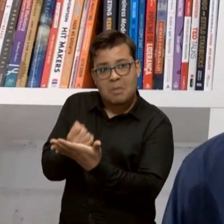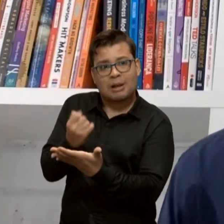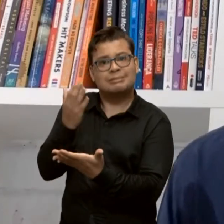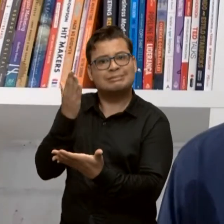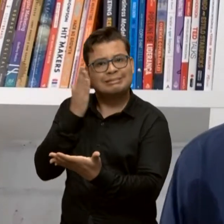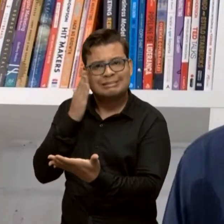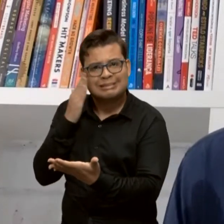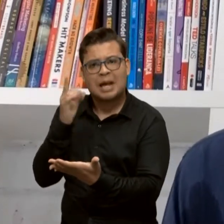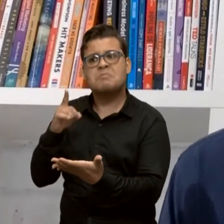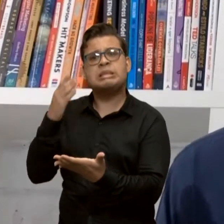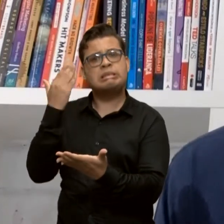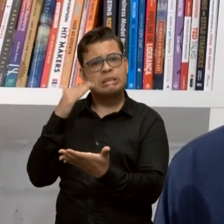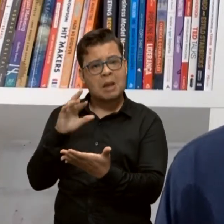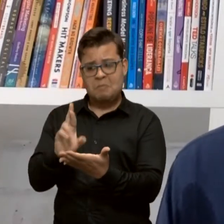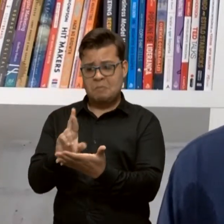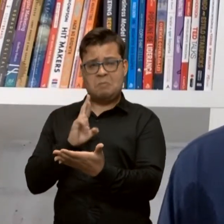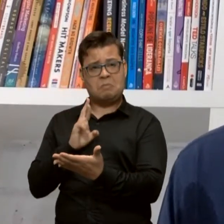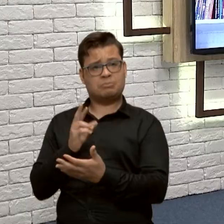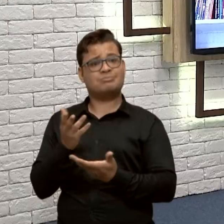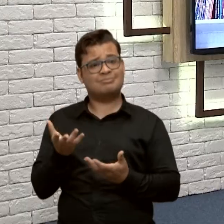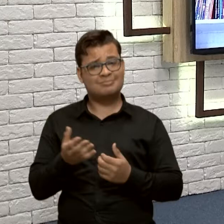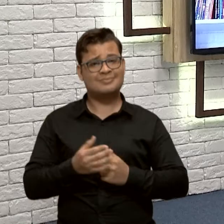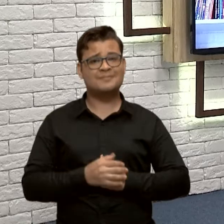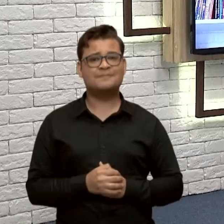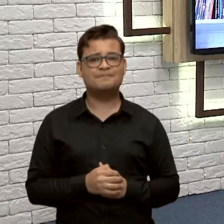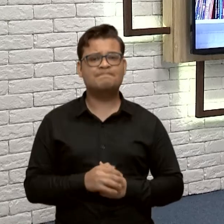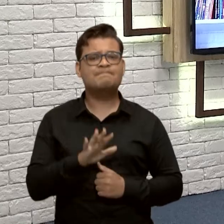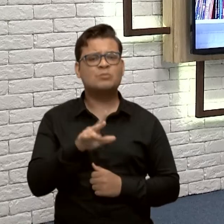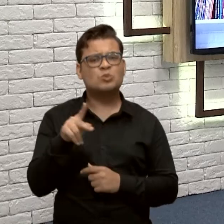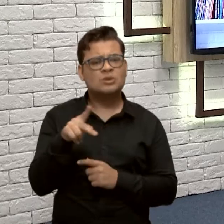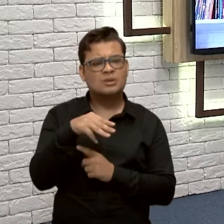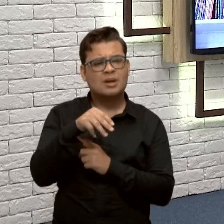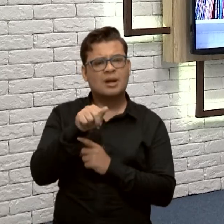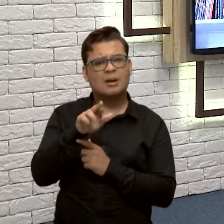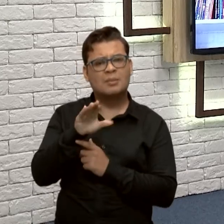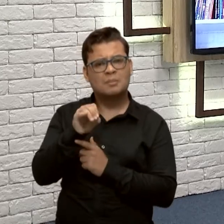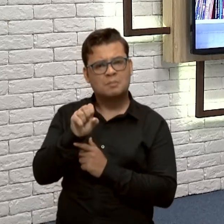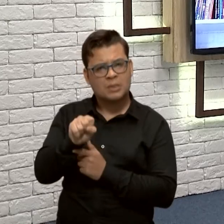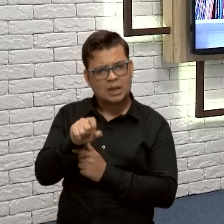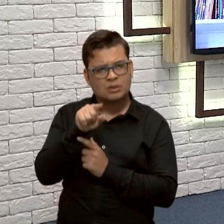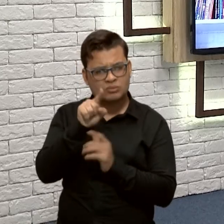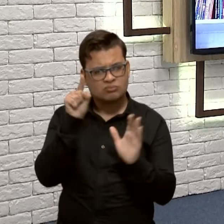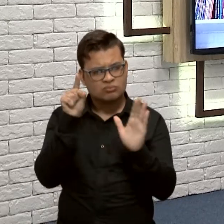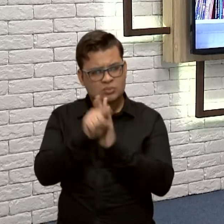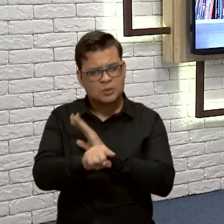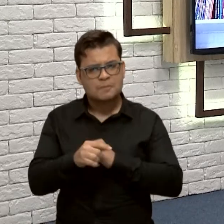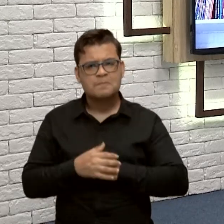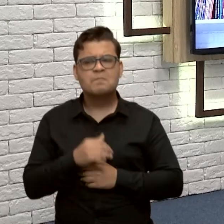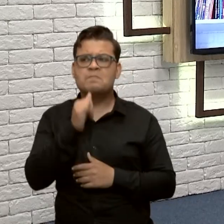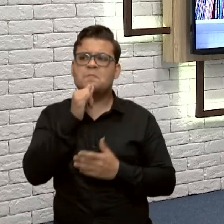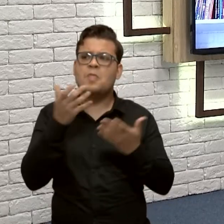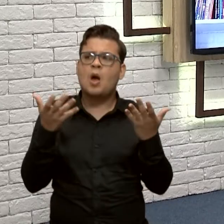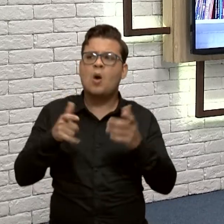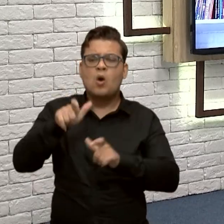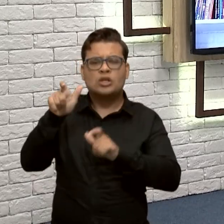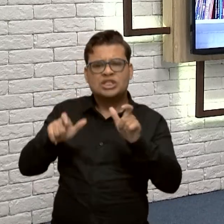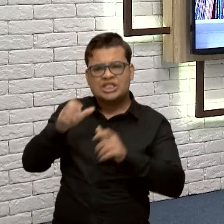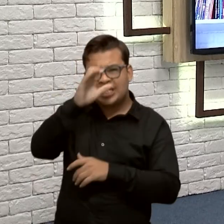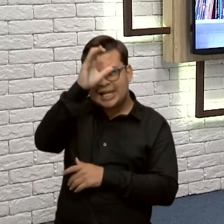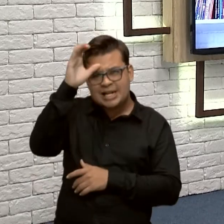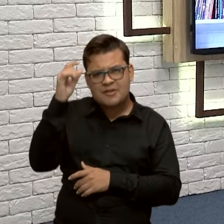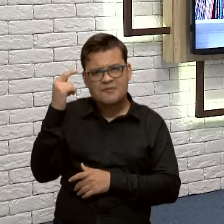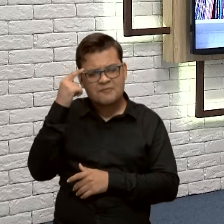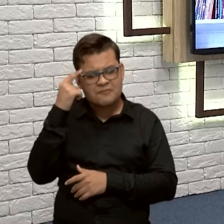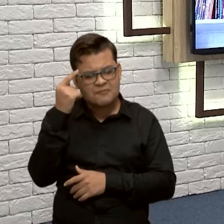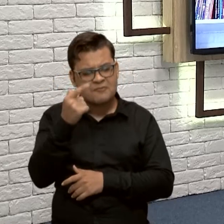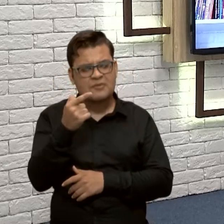automação e assim por diante. Perfeito. Professor Marcos, que valores que hoje os clientes talvez levem mais em conta? Porque